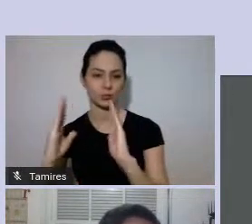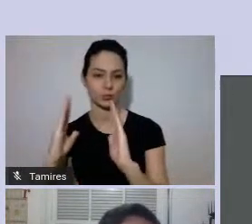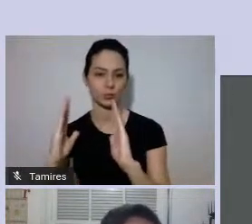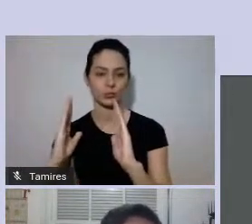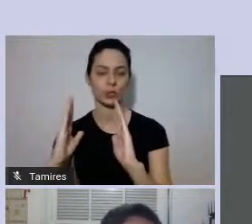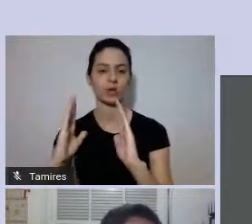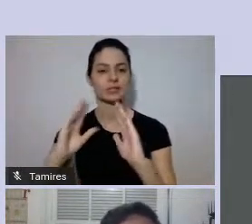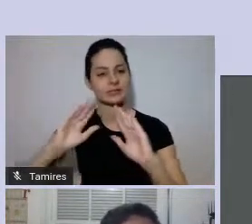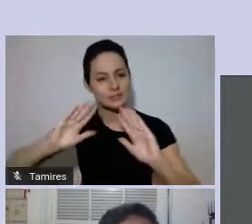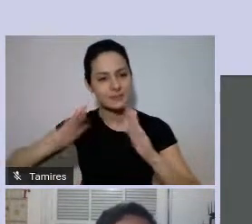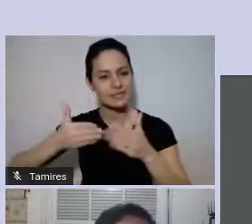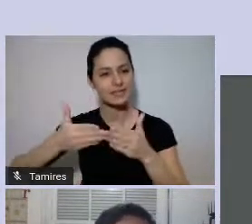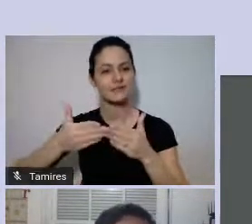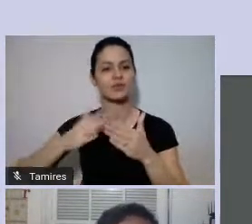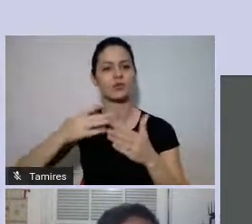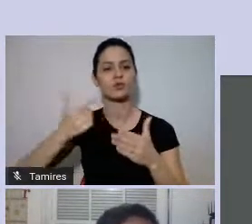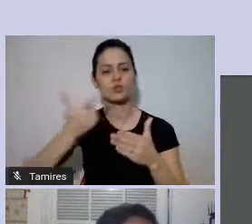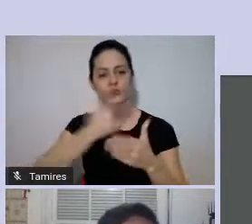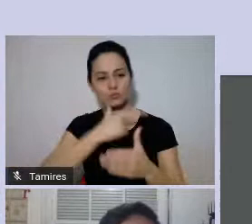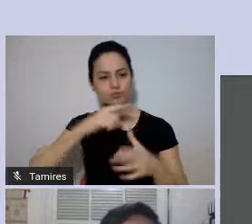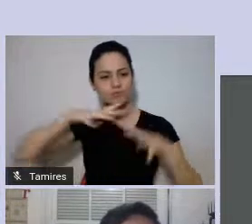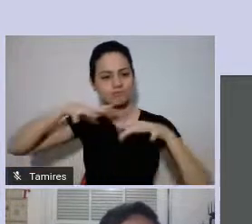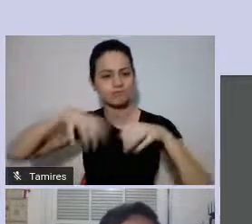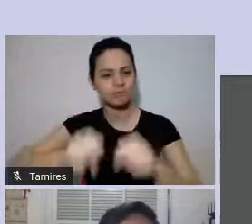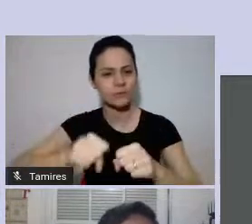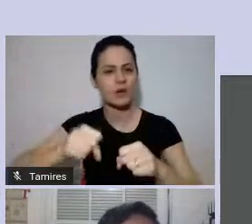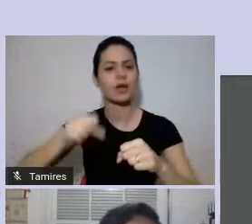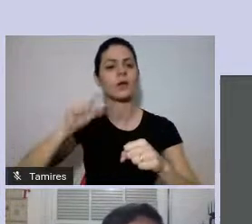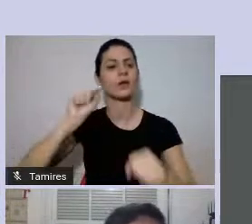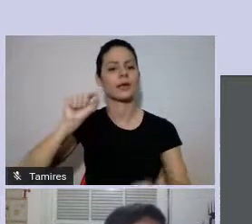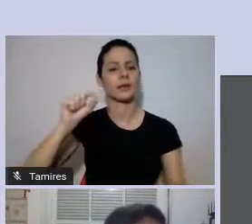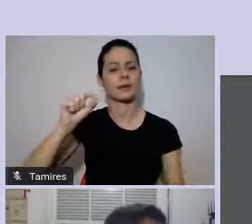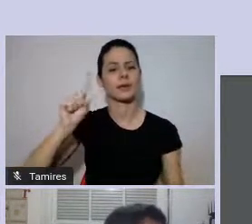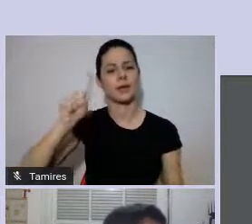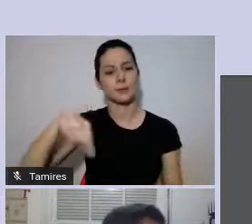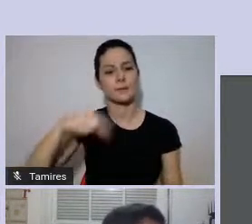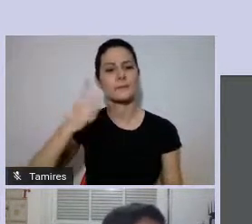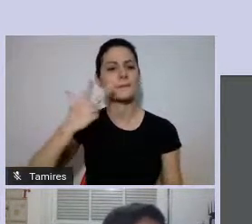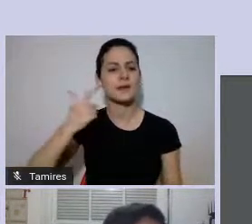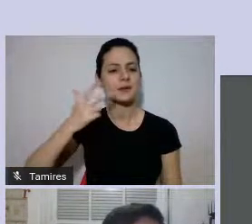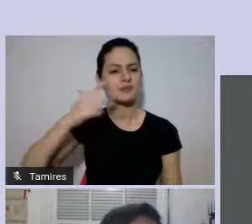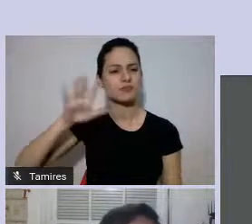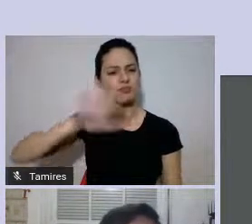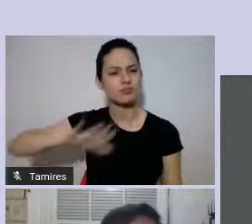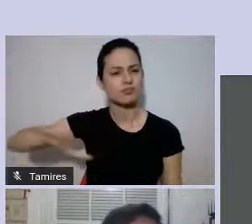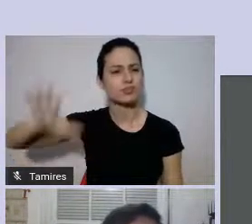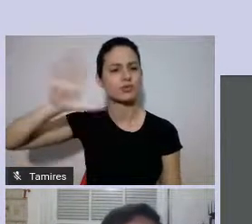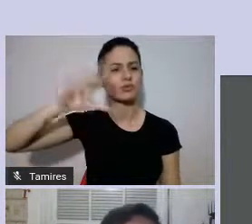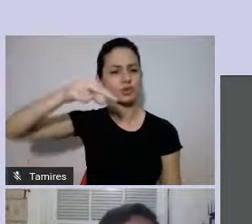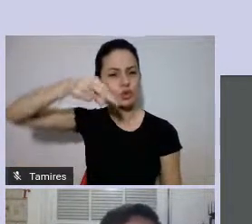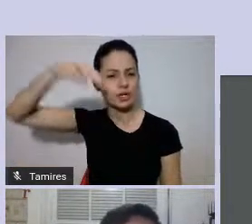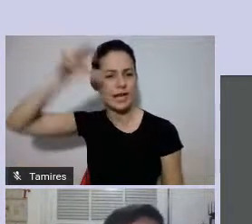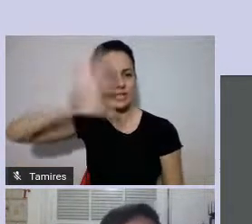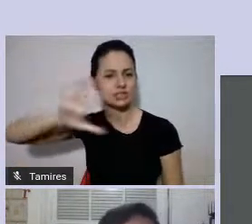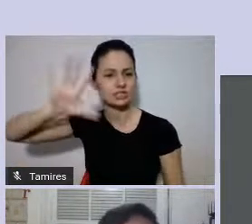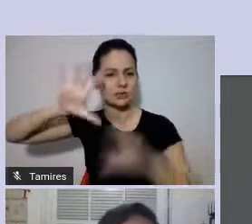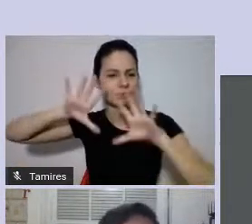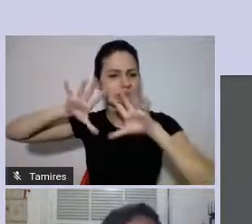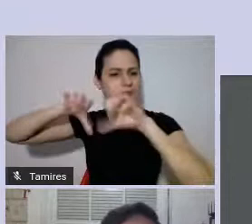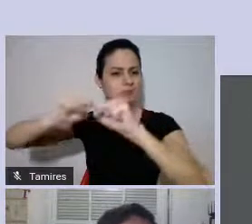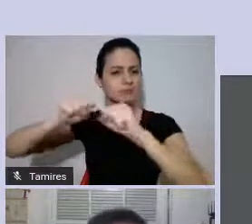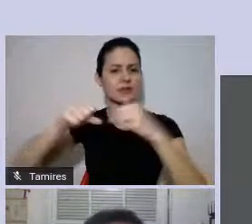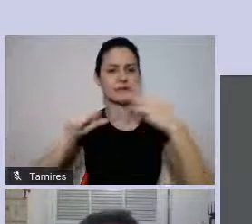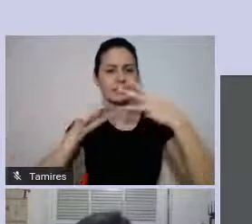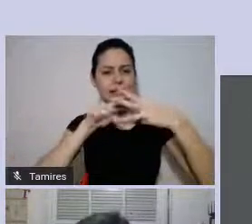mais especificamente de conquista a partir de Pernambuco, do resto do Nordeste brasileiro, que é dividido em